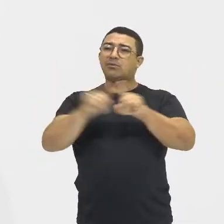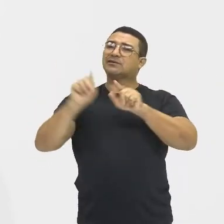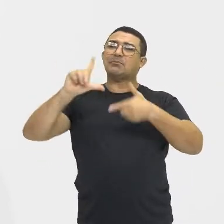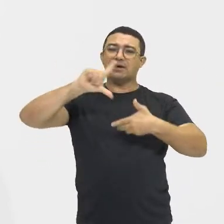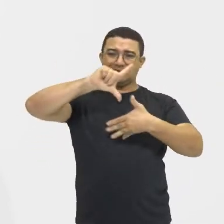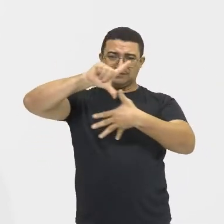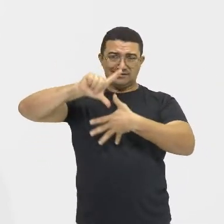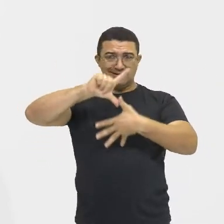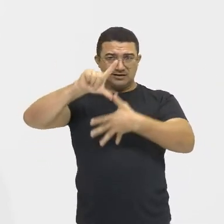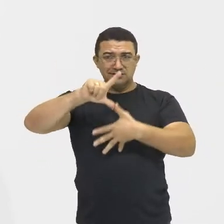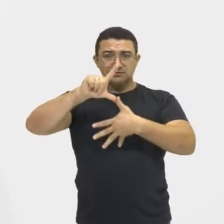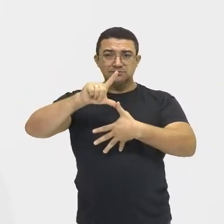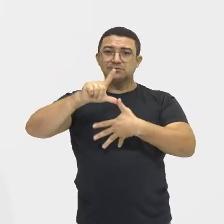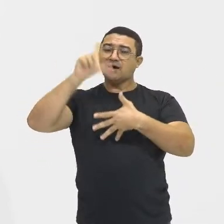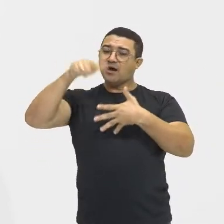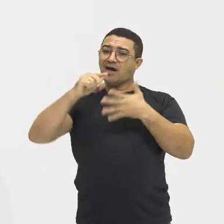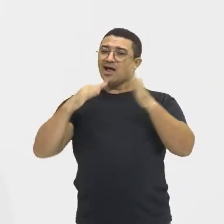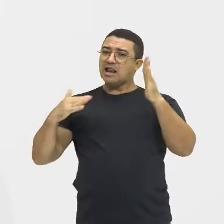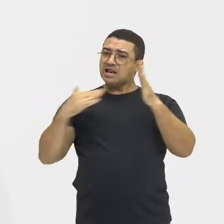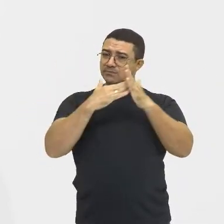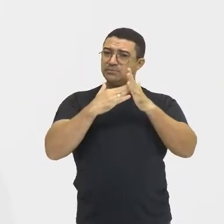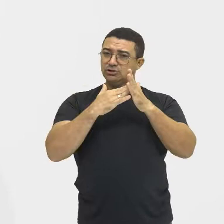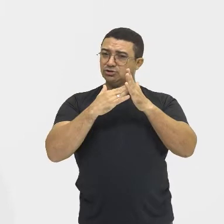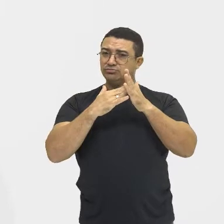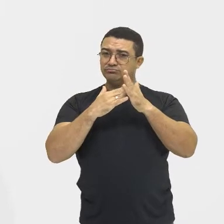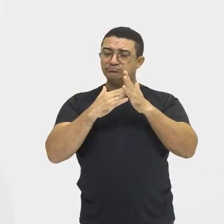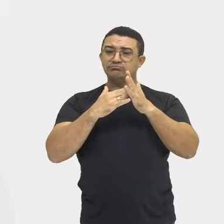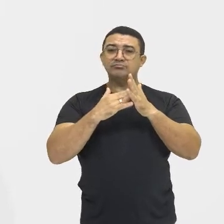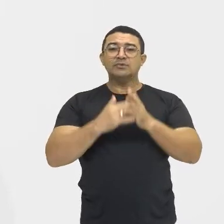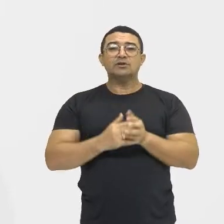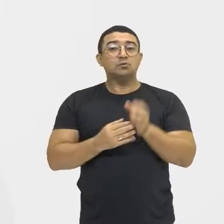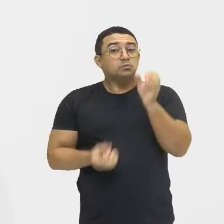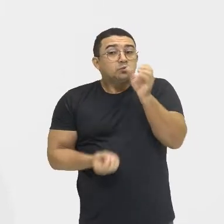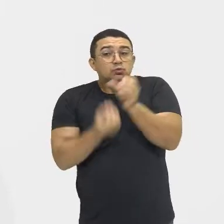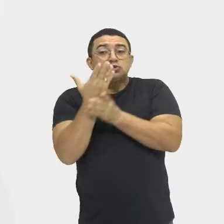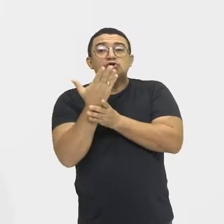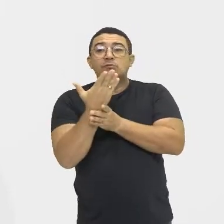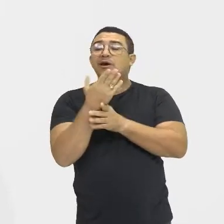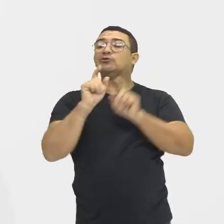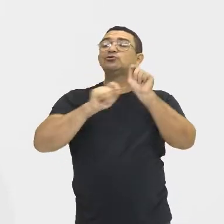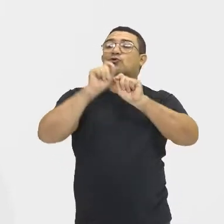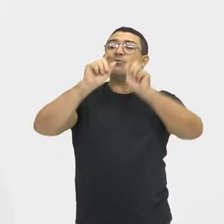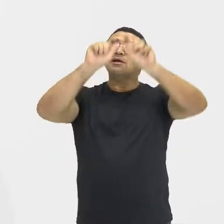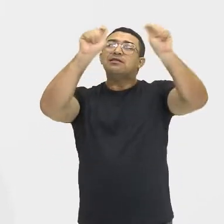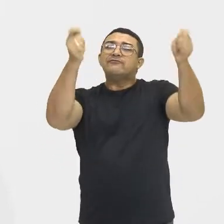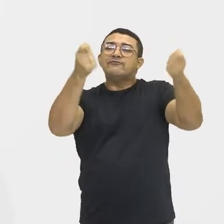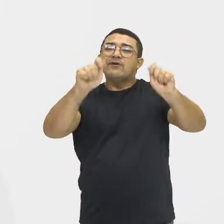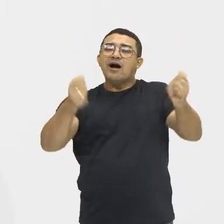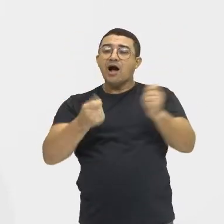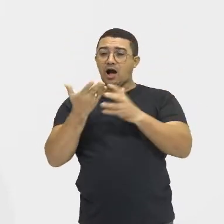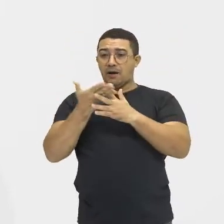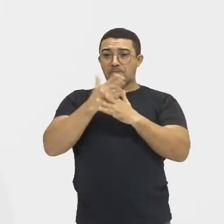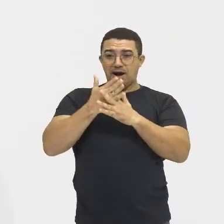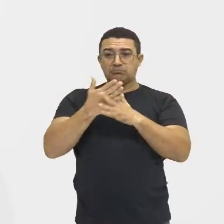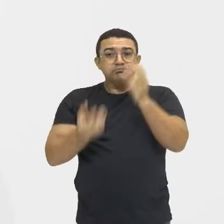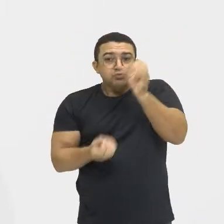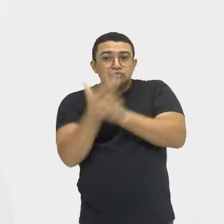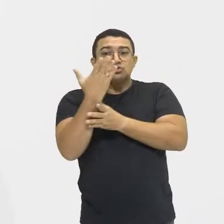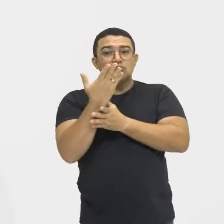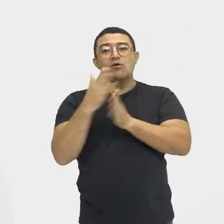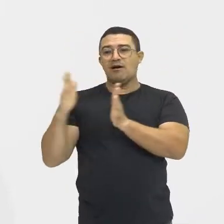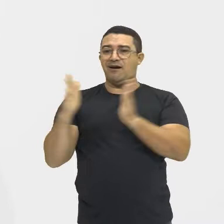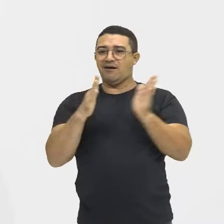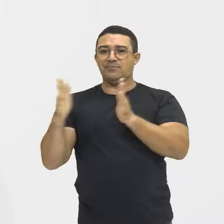são, porém, seus limites máximos. O aparecimento das formas barrocas dá-se em épocas diferentes e